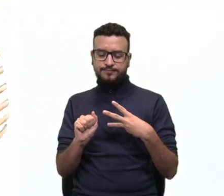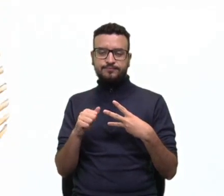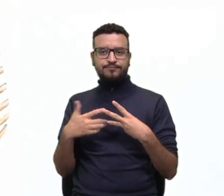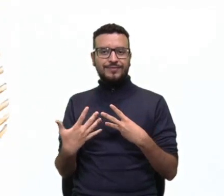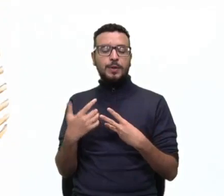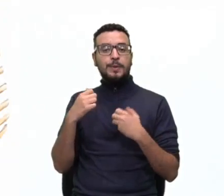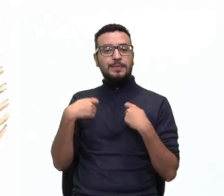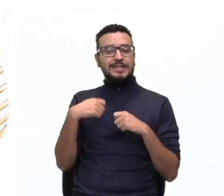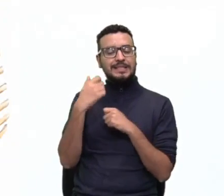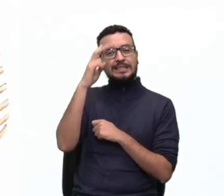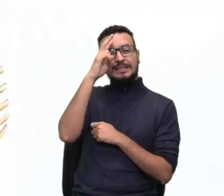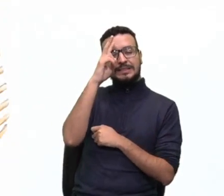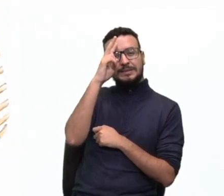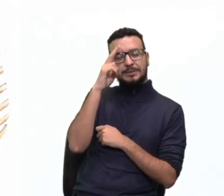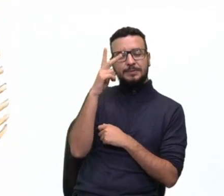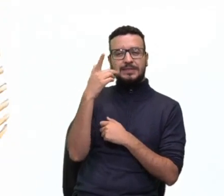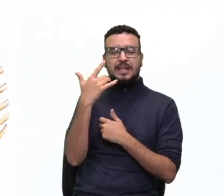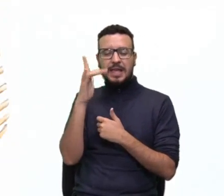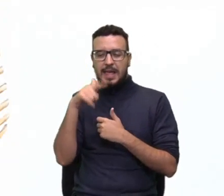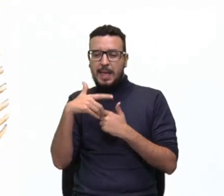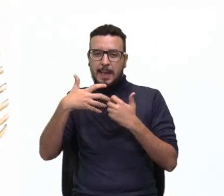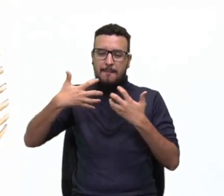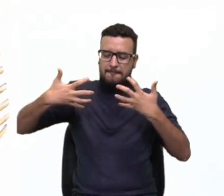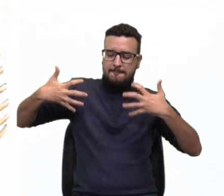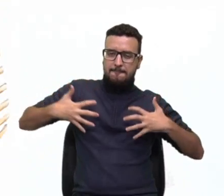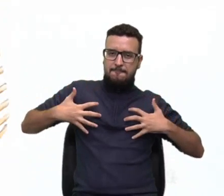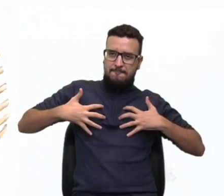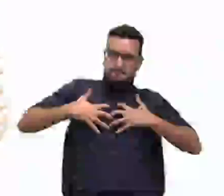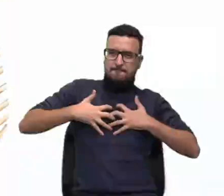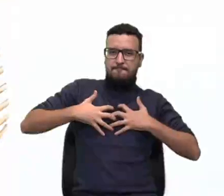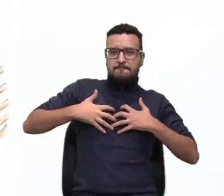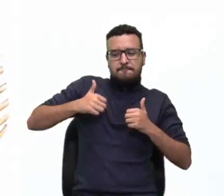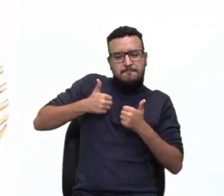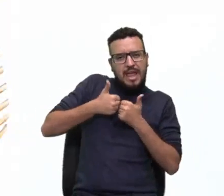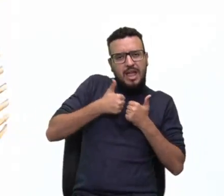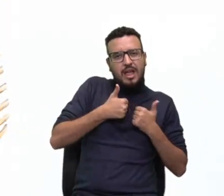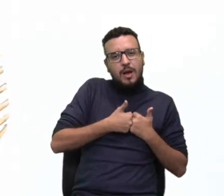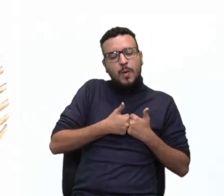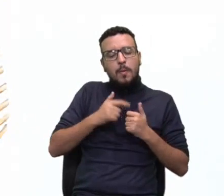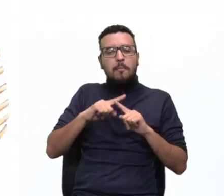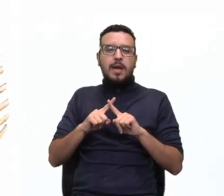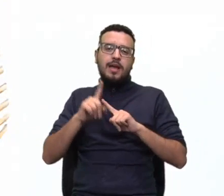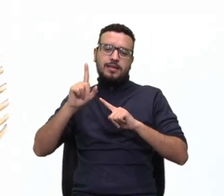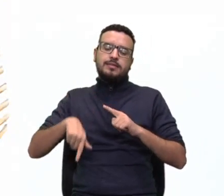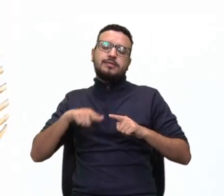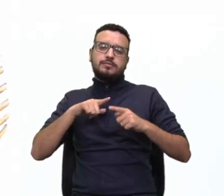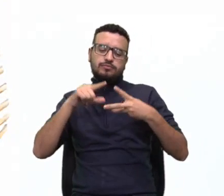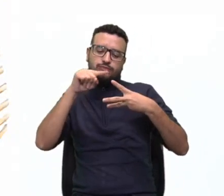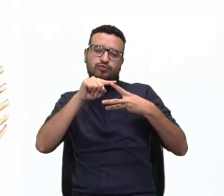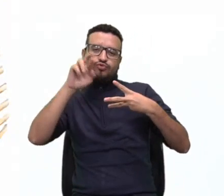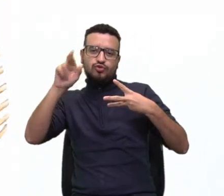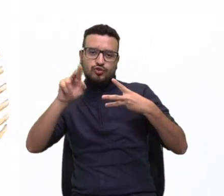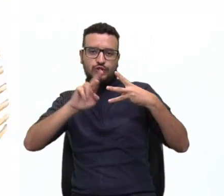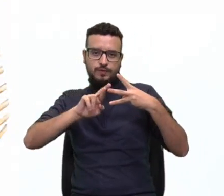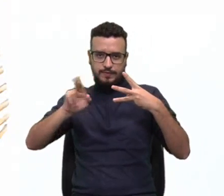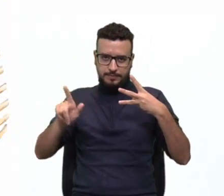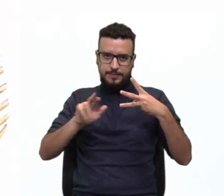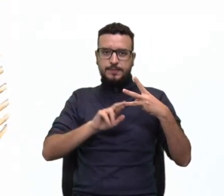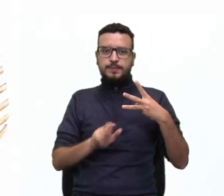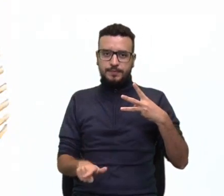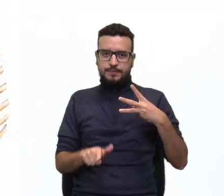tem que lembrar que, mesmo perto uma da outra, elas podem ser de tipos diferentes, tá? As